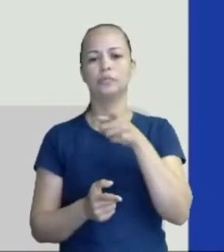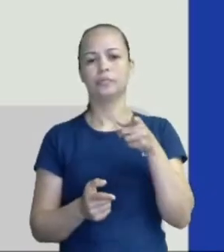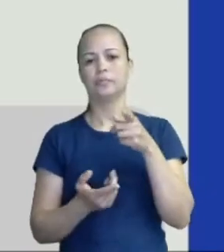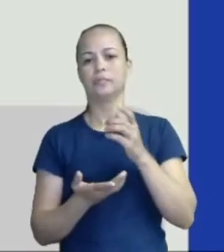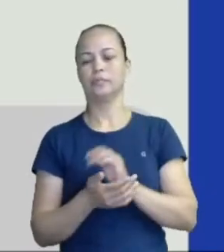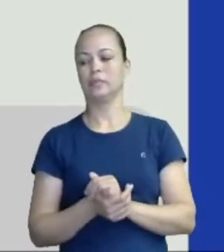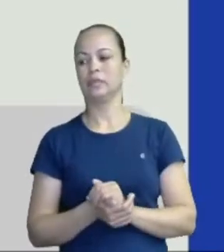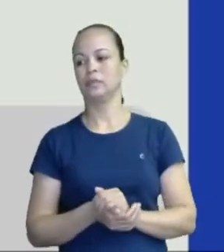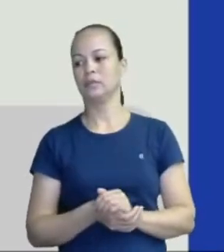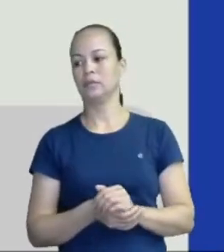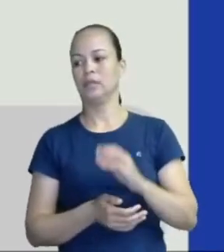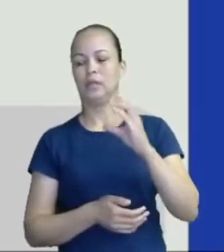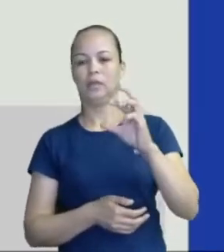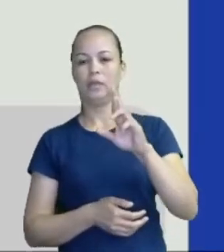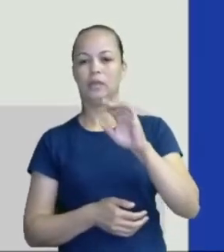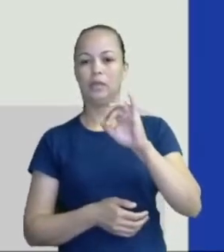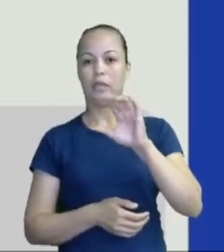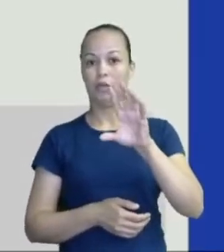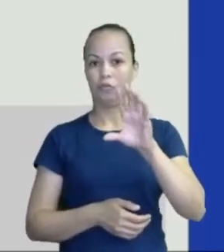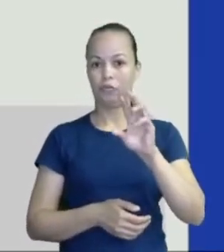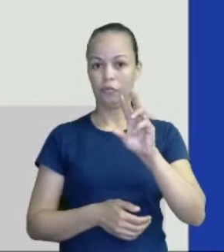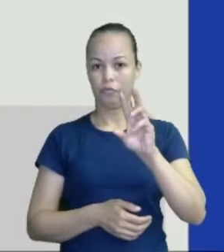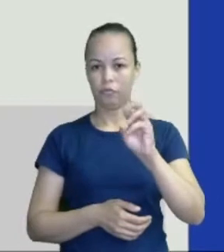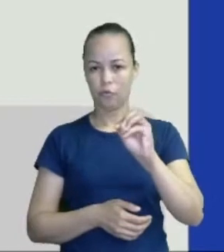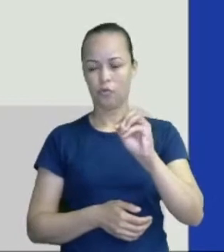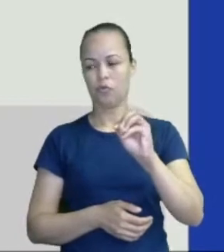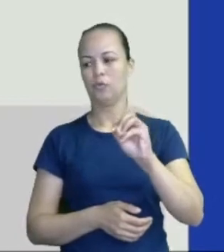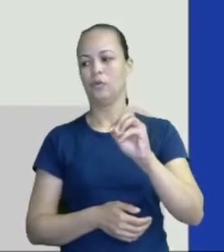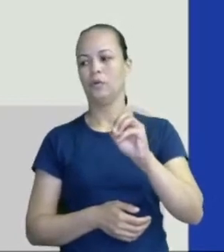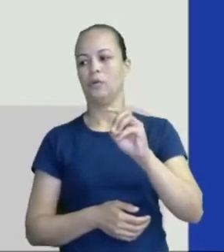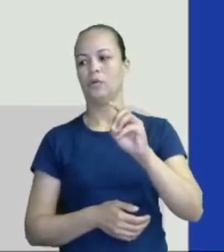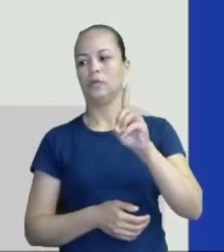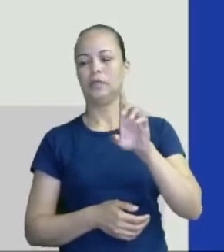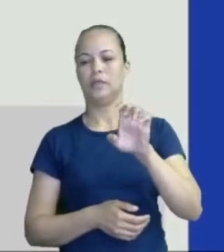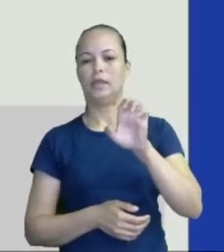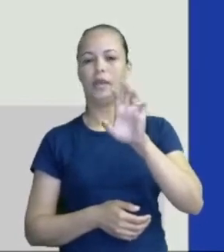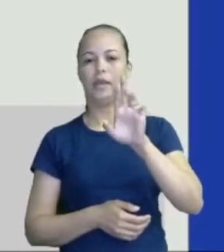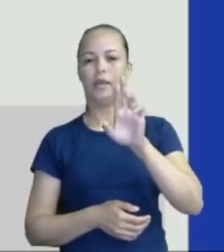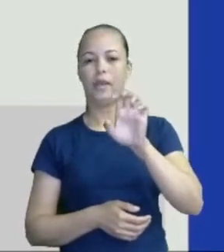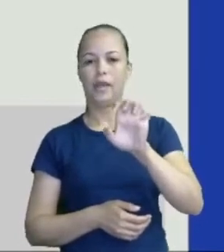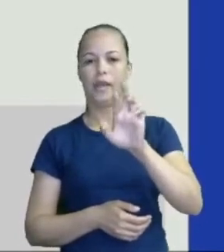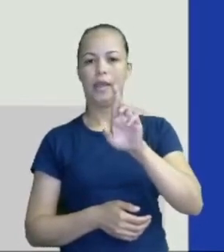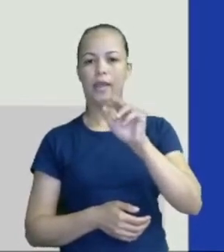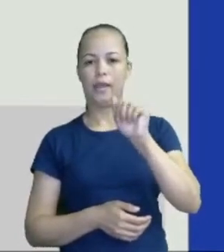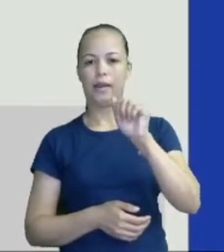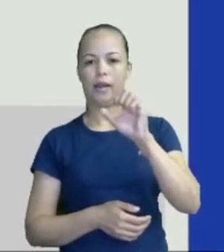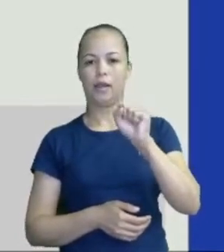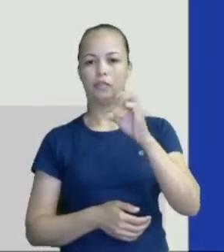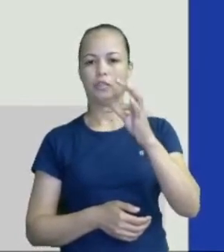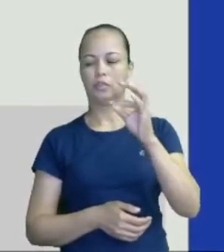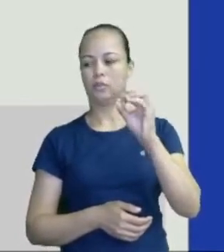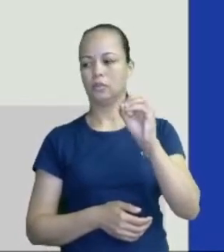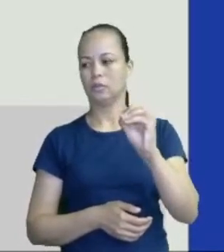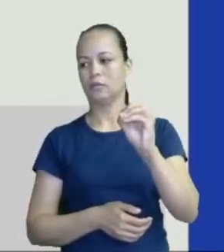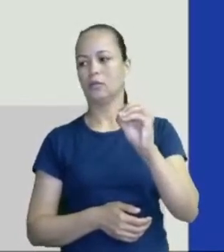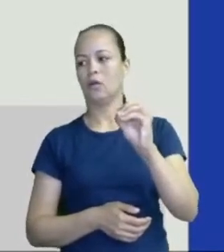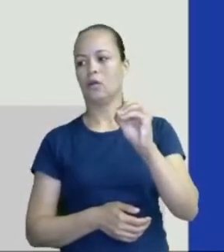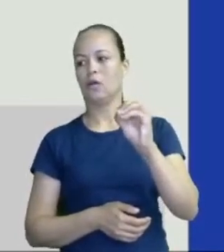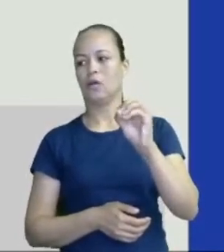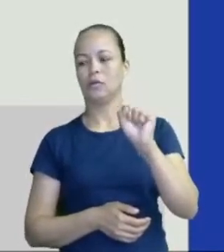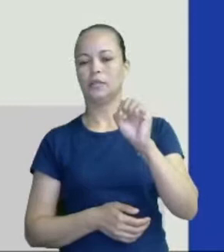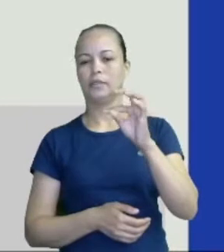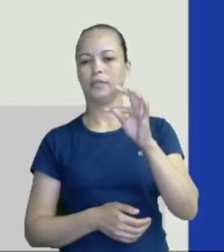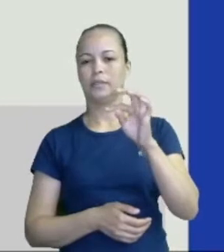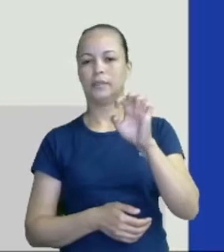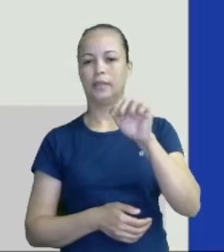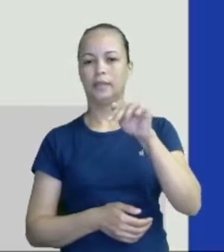crivo de Eratóstenes. Olha que nome difícil, mas é fácil da gente resolver. O que a gente vai fazer com